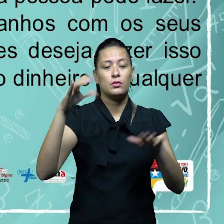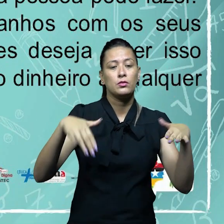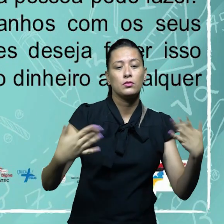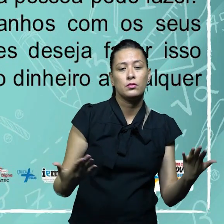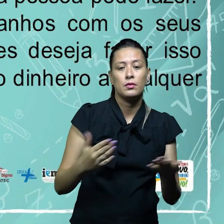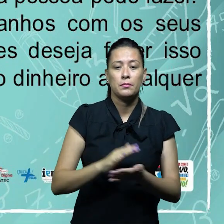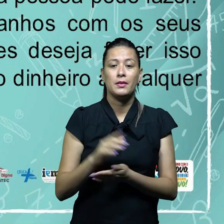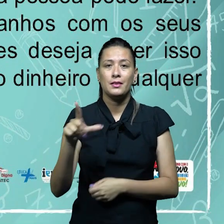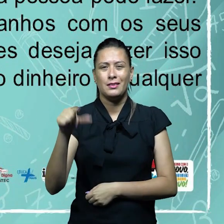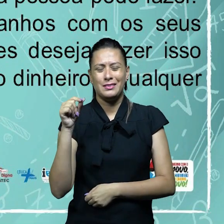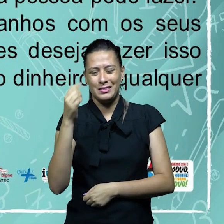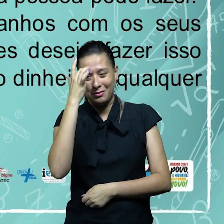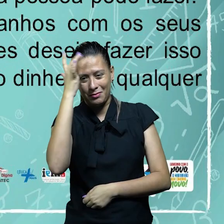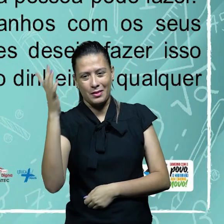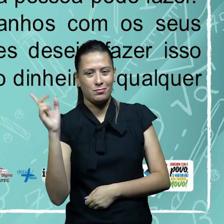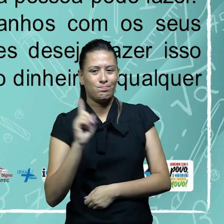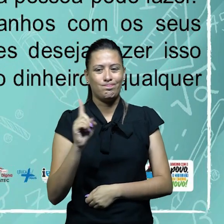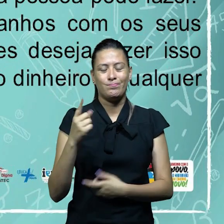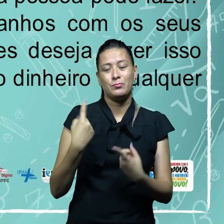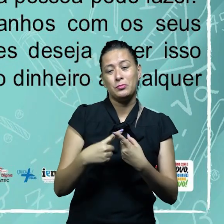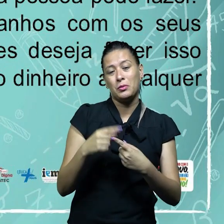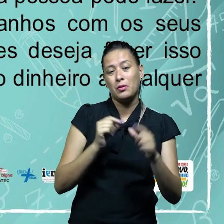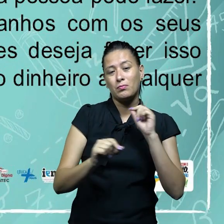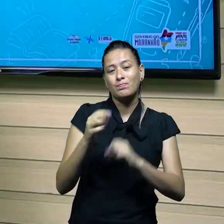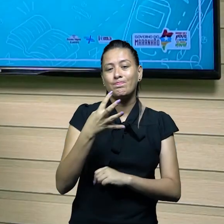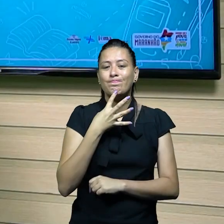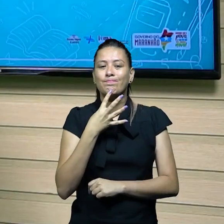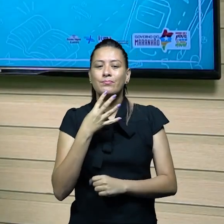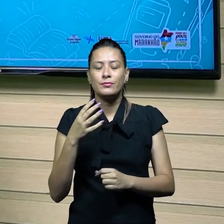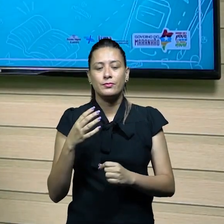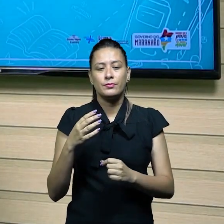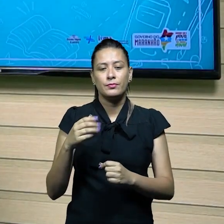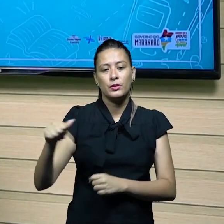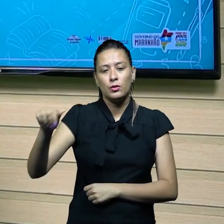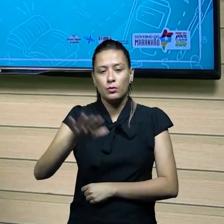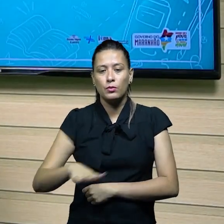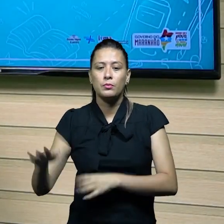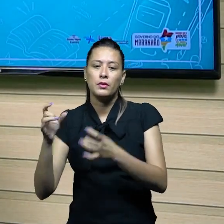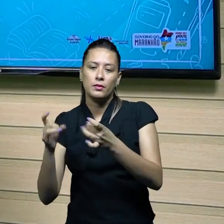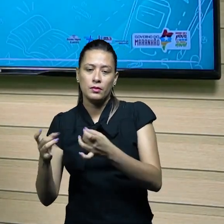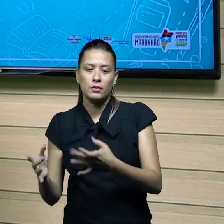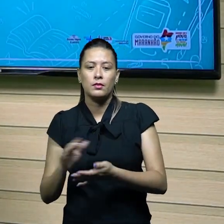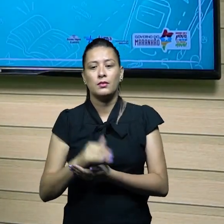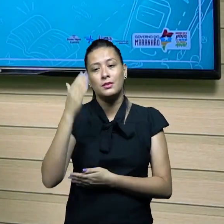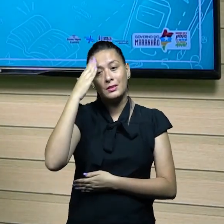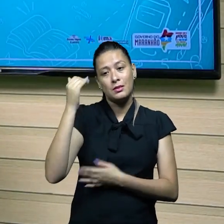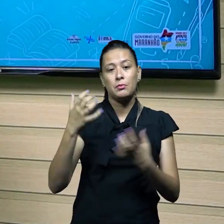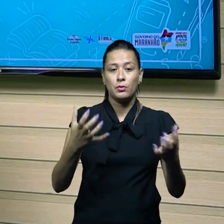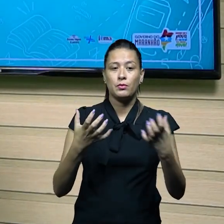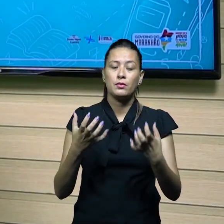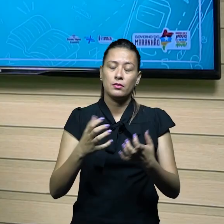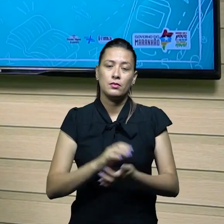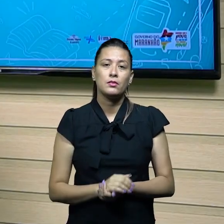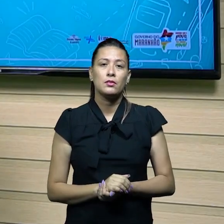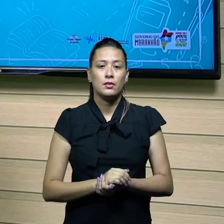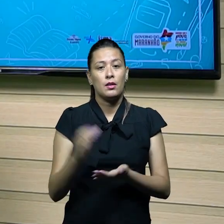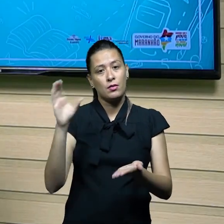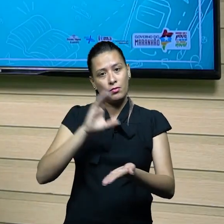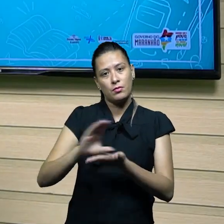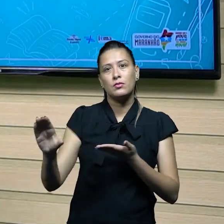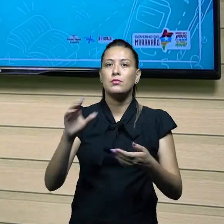o que quer ao realizar um investimento. Se você vai querer ter risco, se você vai querer ter liquidez, ou se você vai querer ter